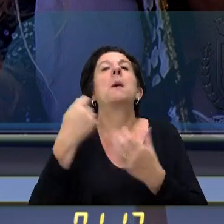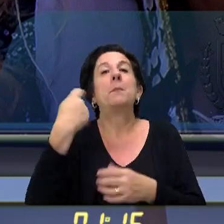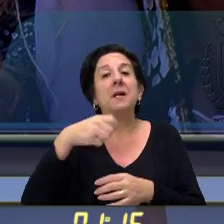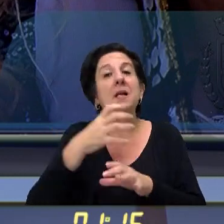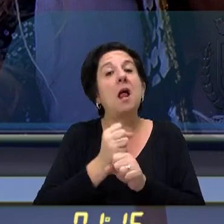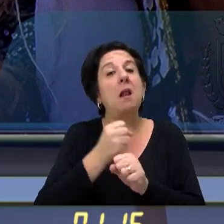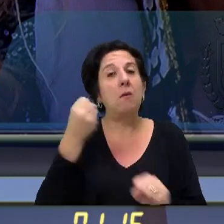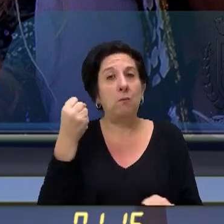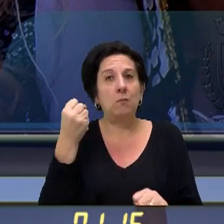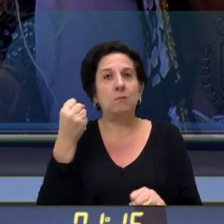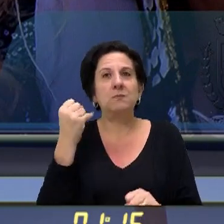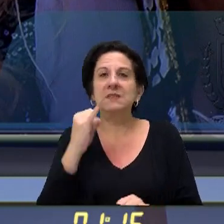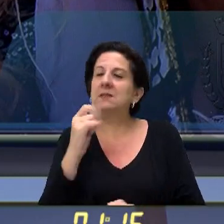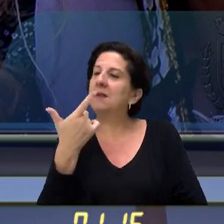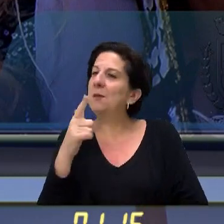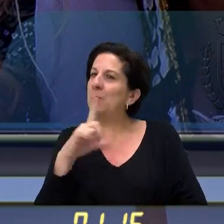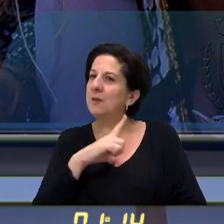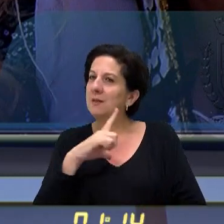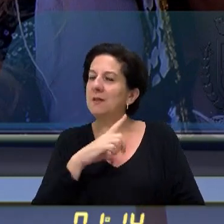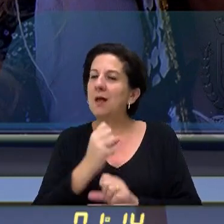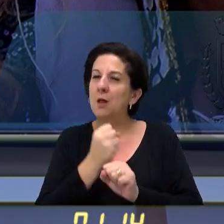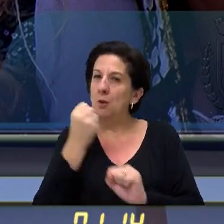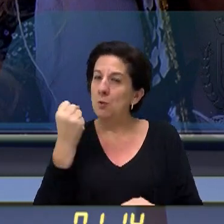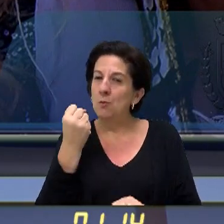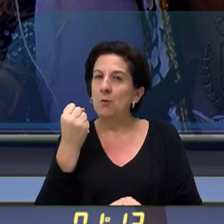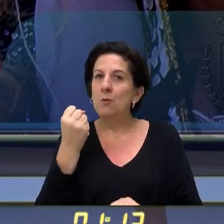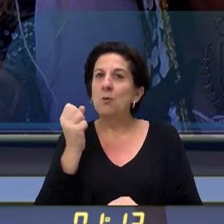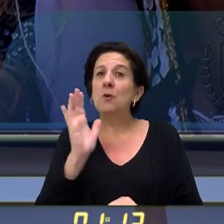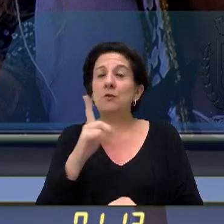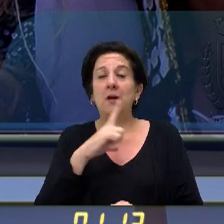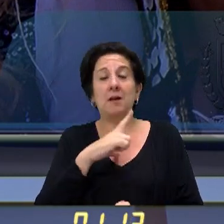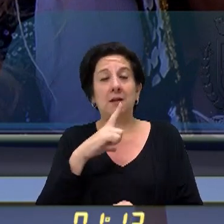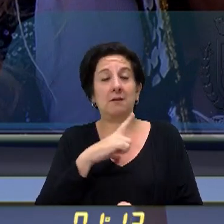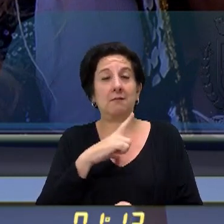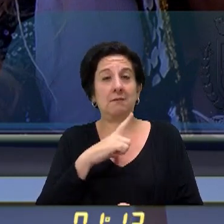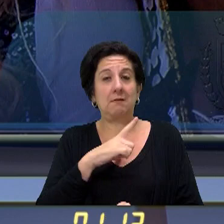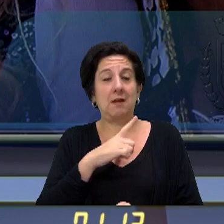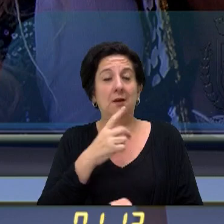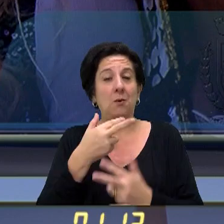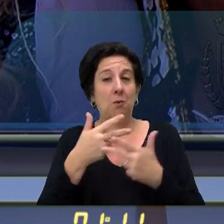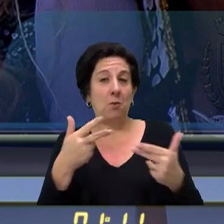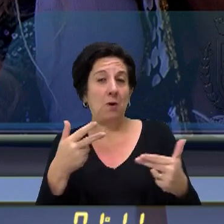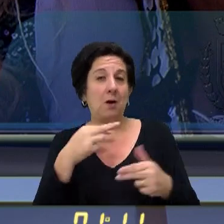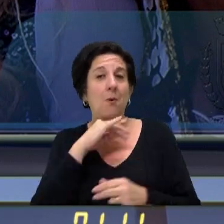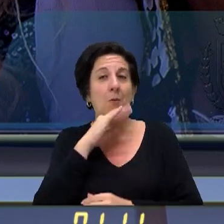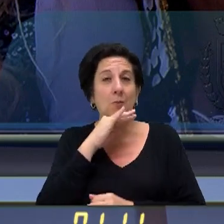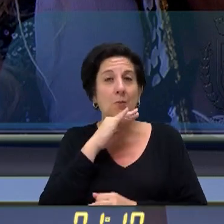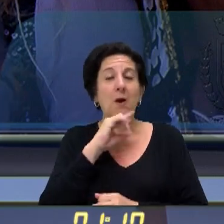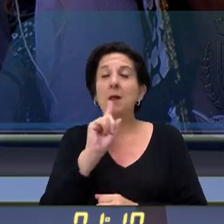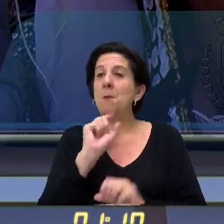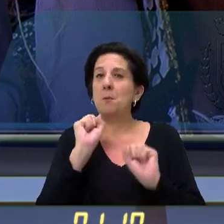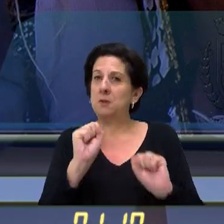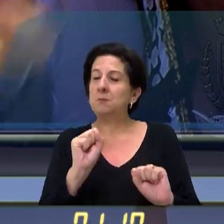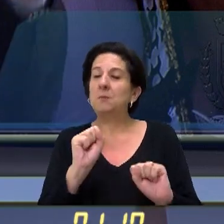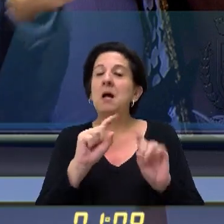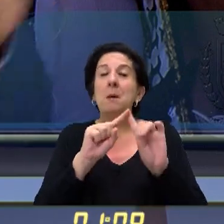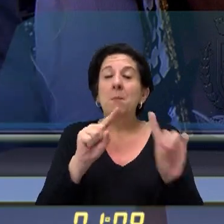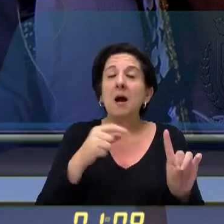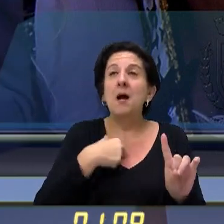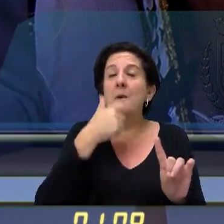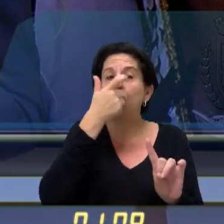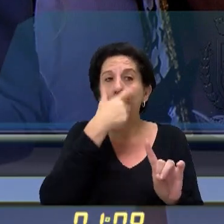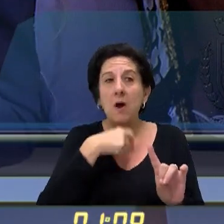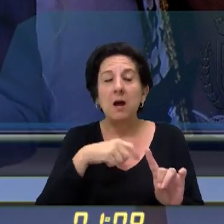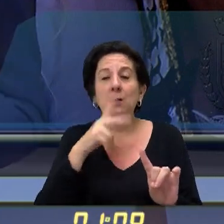dar lucro, e se não der, já existe convergências negativas e nós não podemos deixar chegar a isso. Mas eu acho, assim